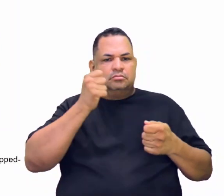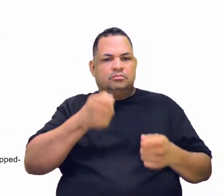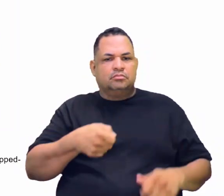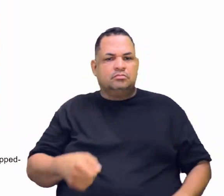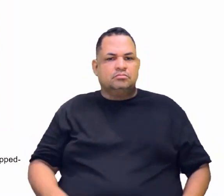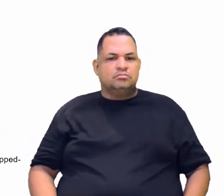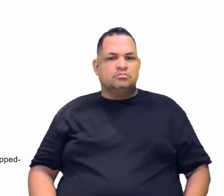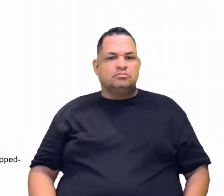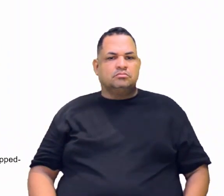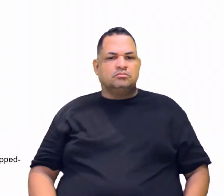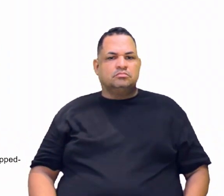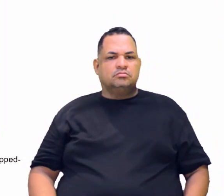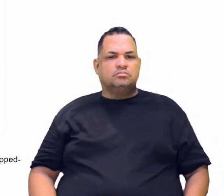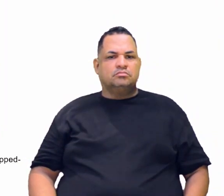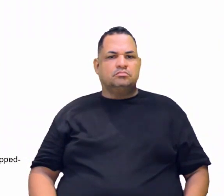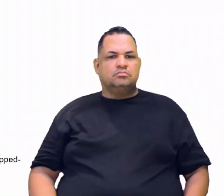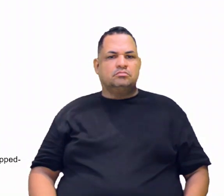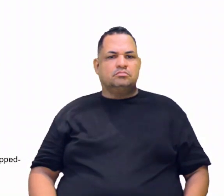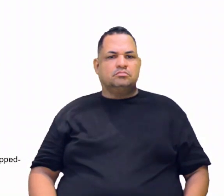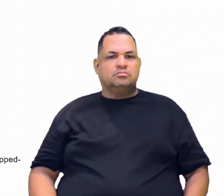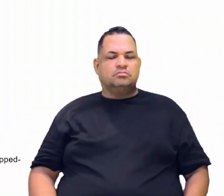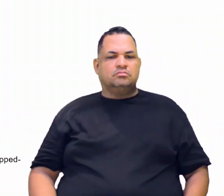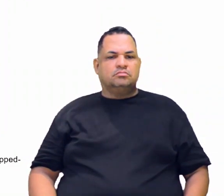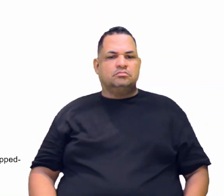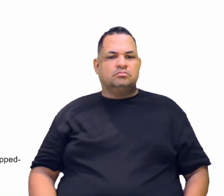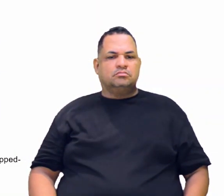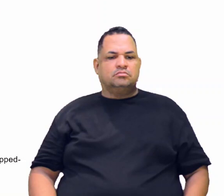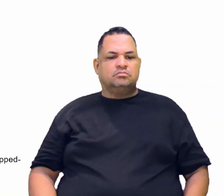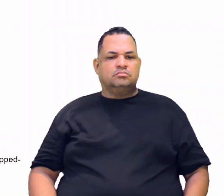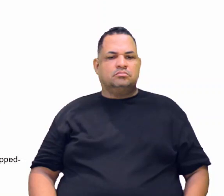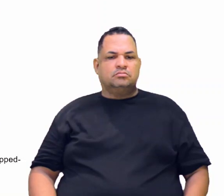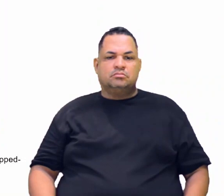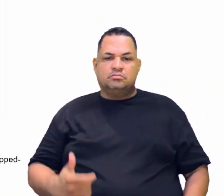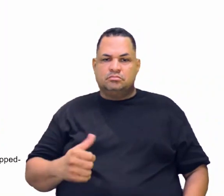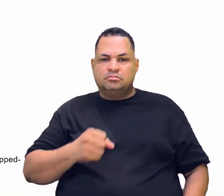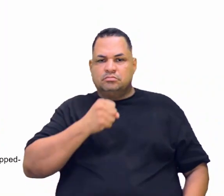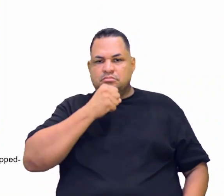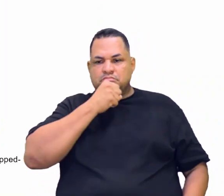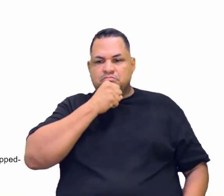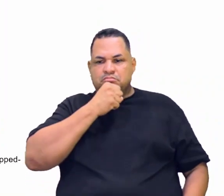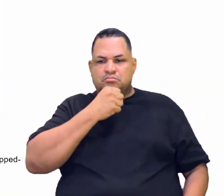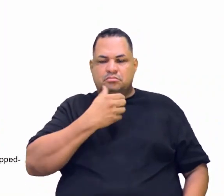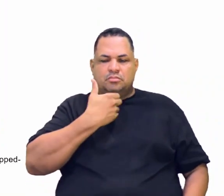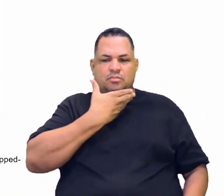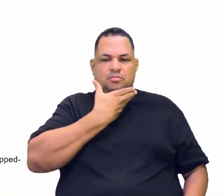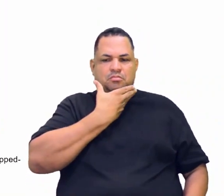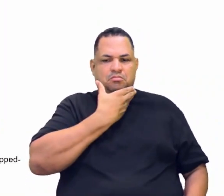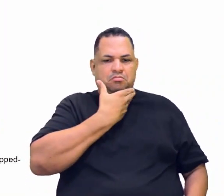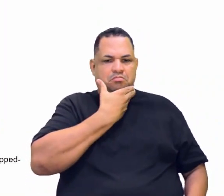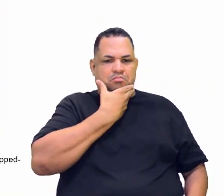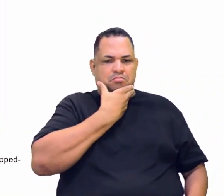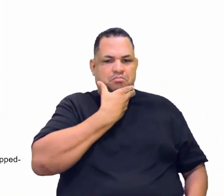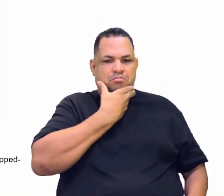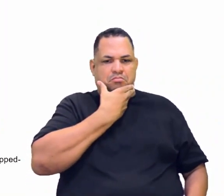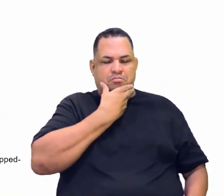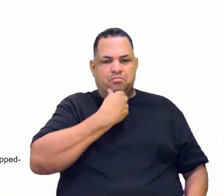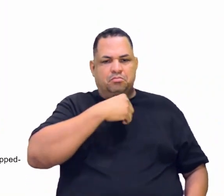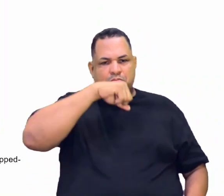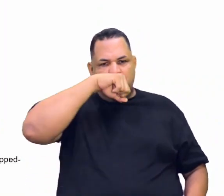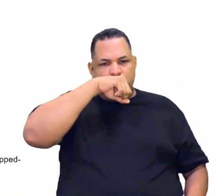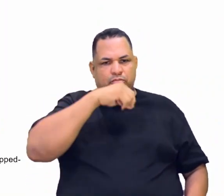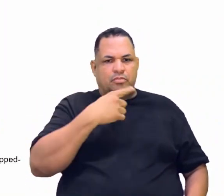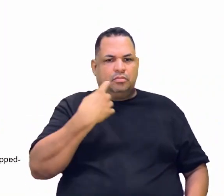desse jovem indígena. Provavelmente esse aqui é o mais velho, pode ter sido o pai. Pela